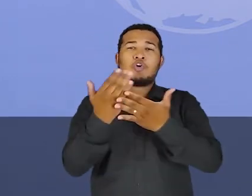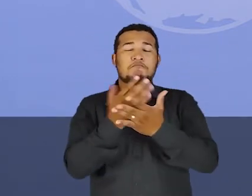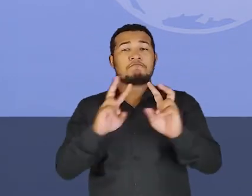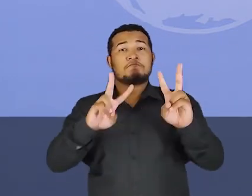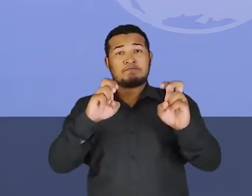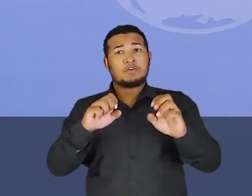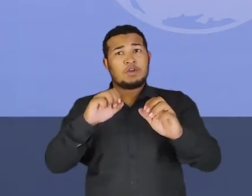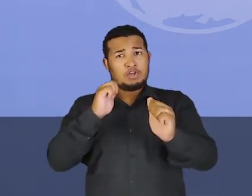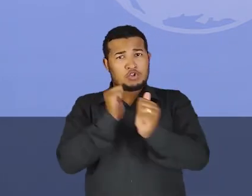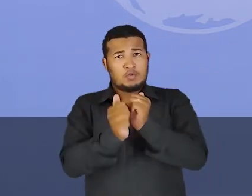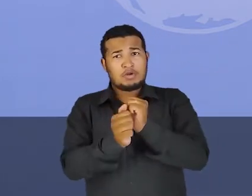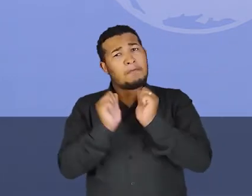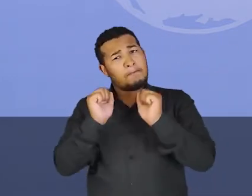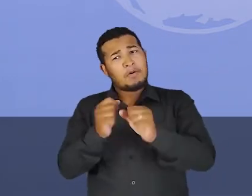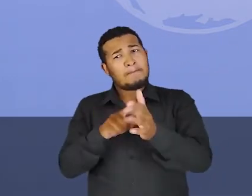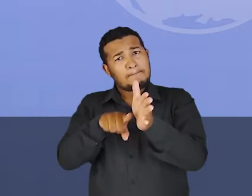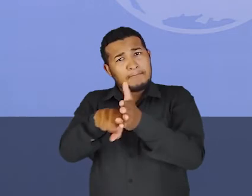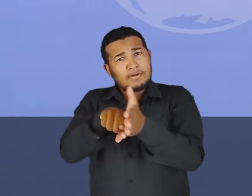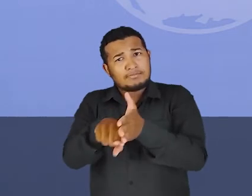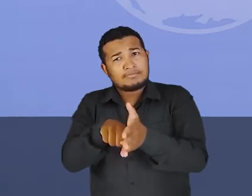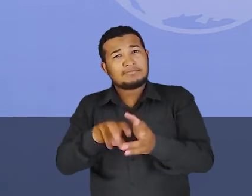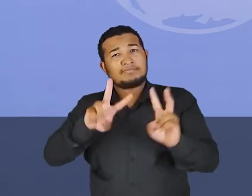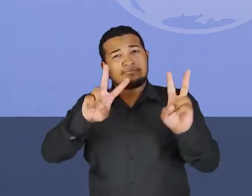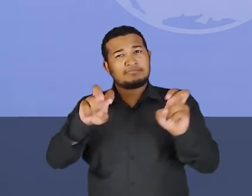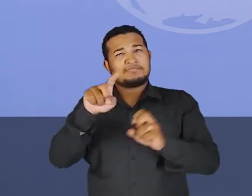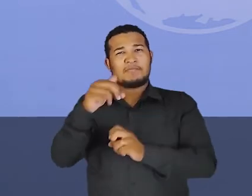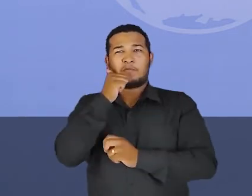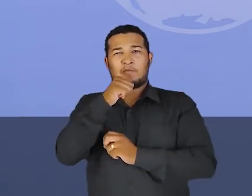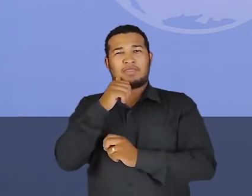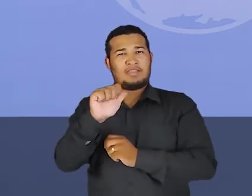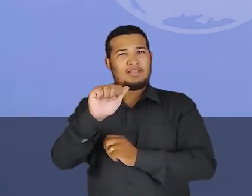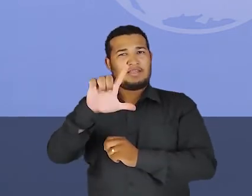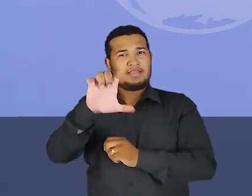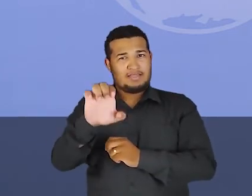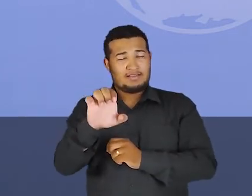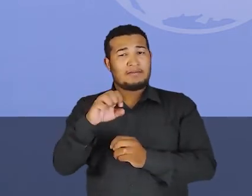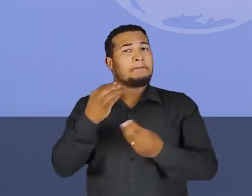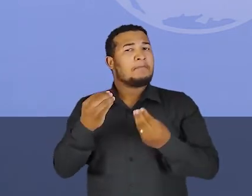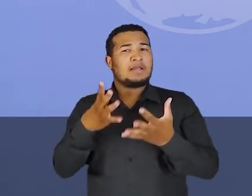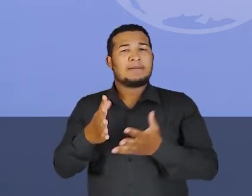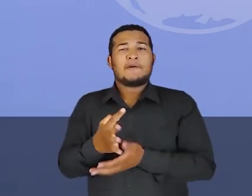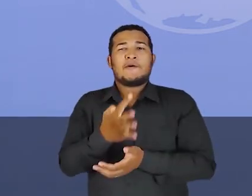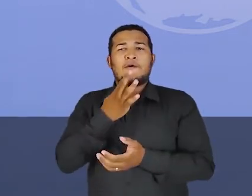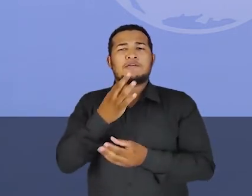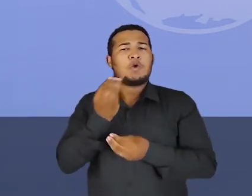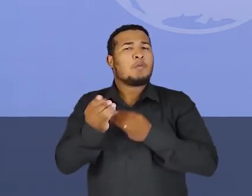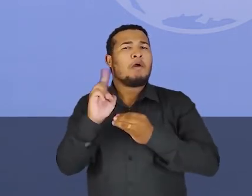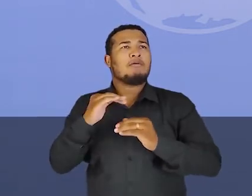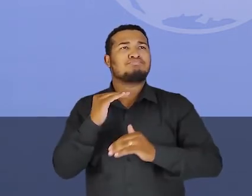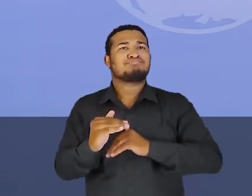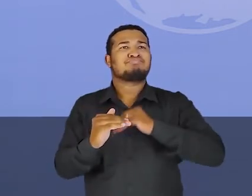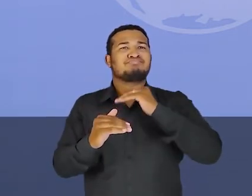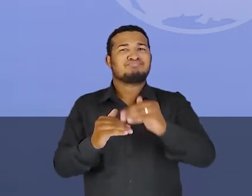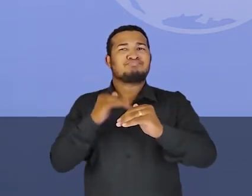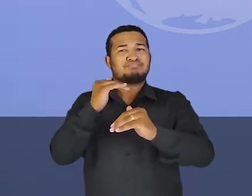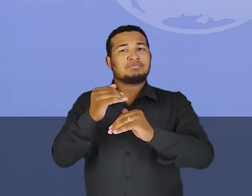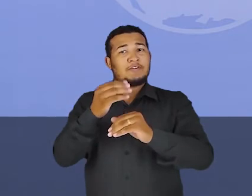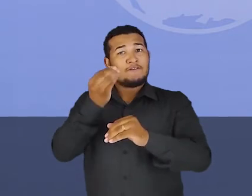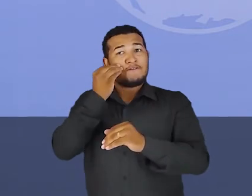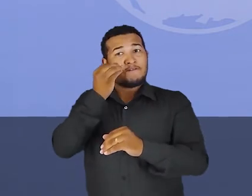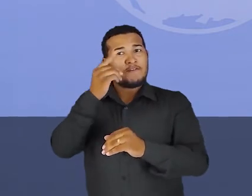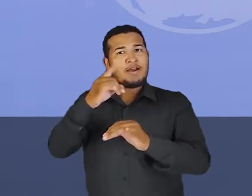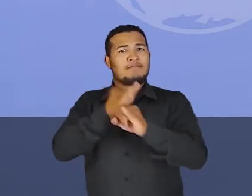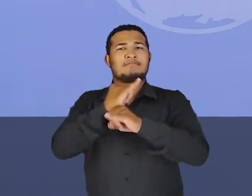Seja um exemplo, pesquise um pouco mais do exemplo da Alê para que você possa conhecer como que foi o passo a passo dela. Procurando na internet você